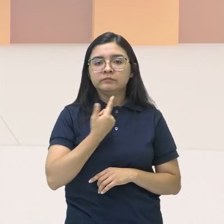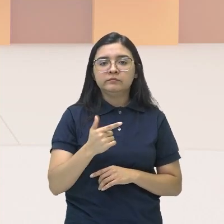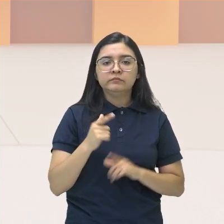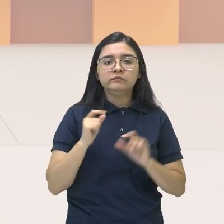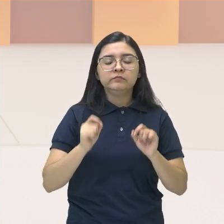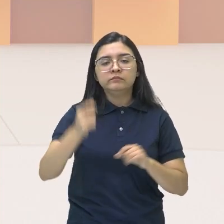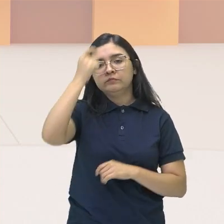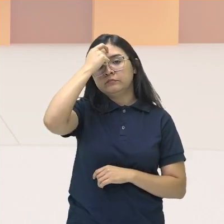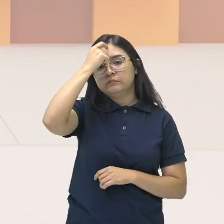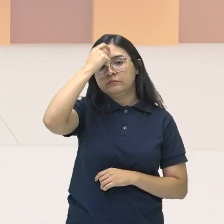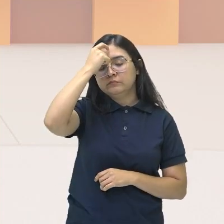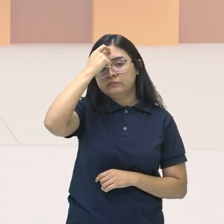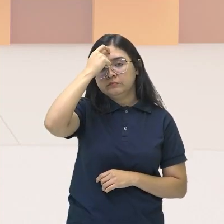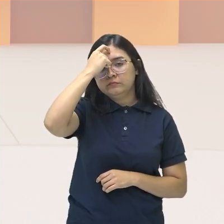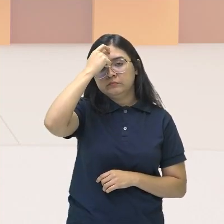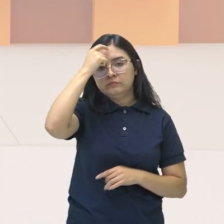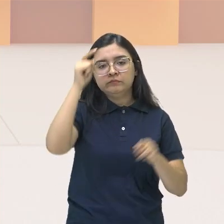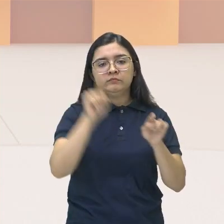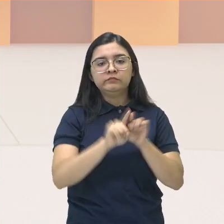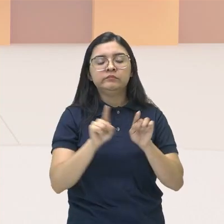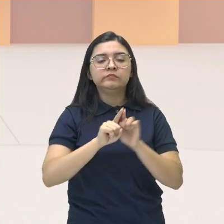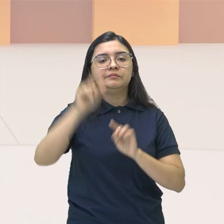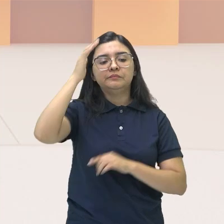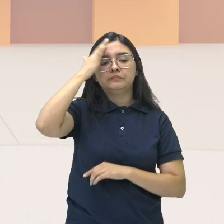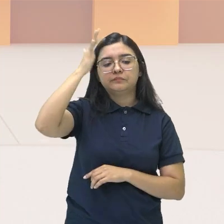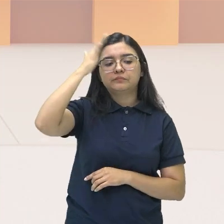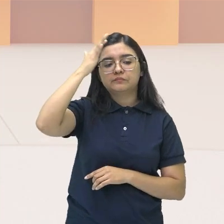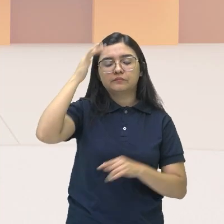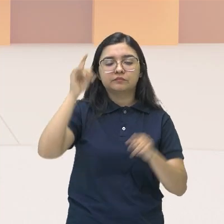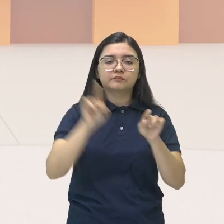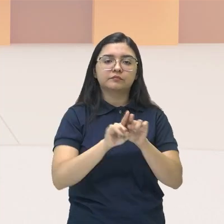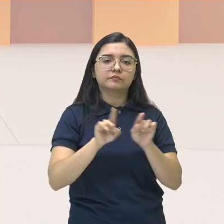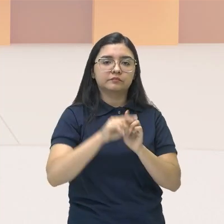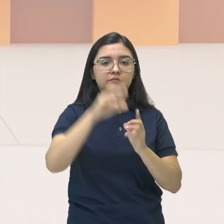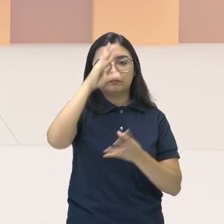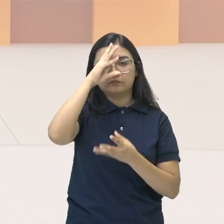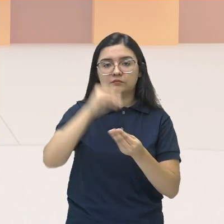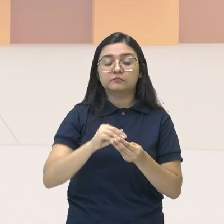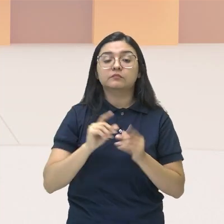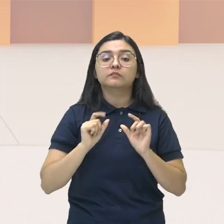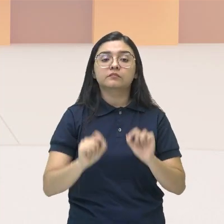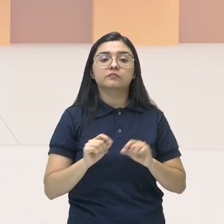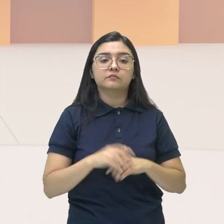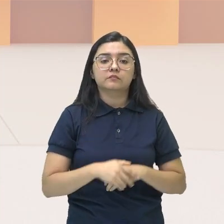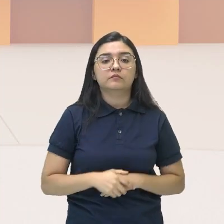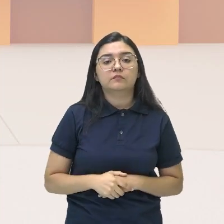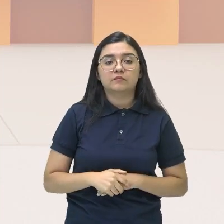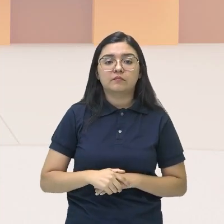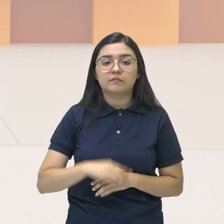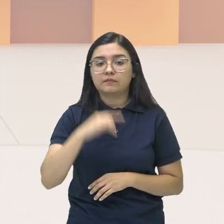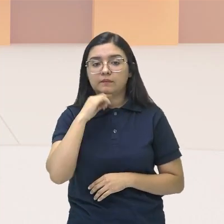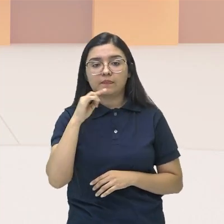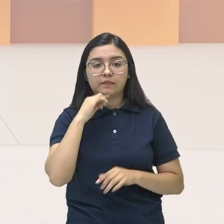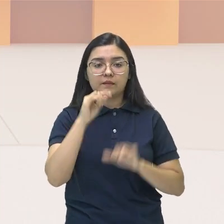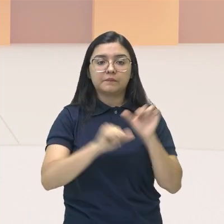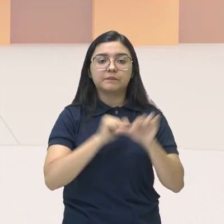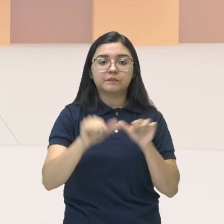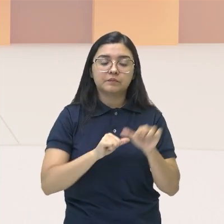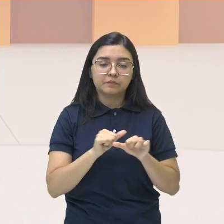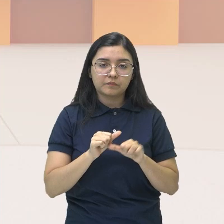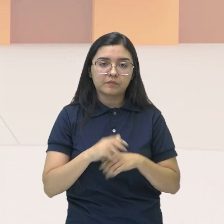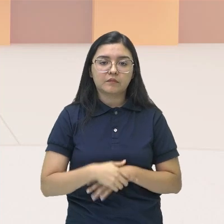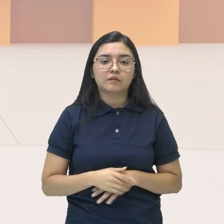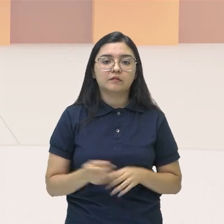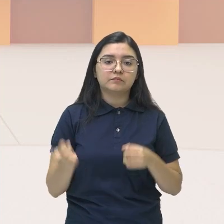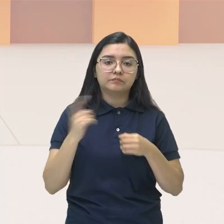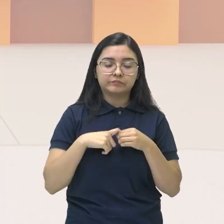essa consciência, essa reflexão, esse entendimento de que não tem mais como mudar, não tem mais